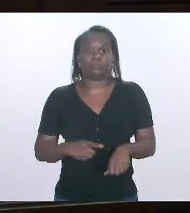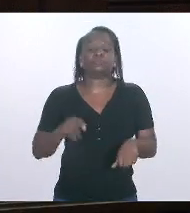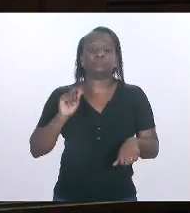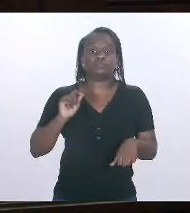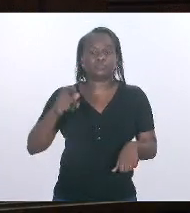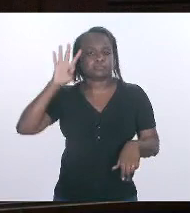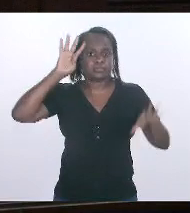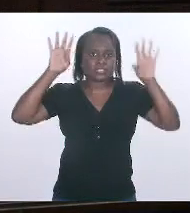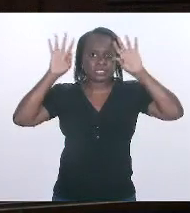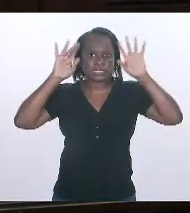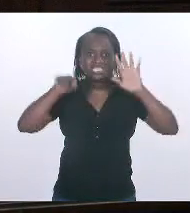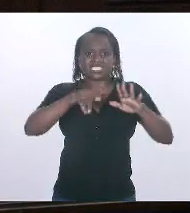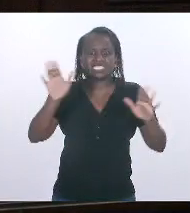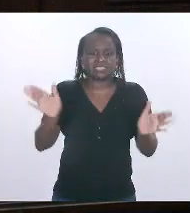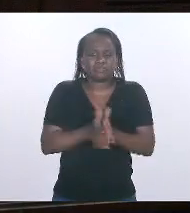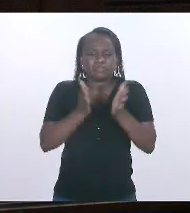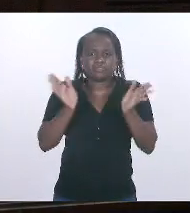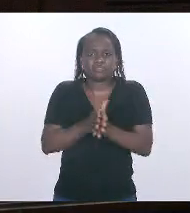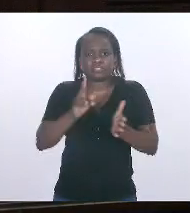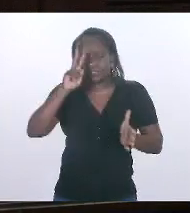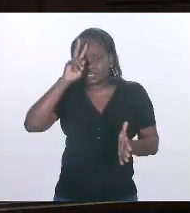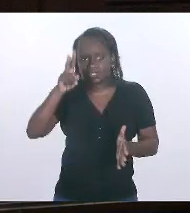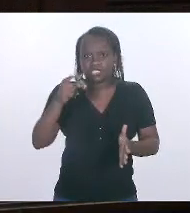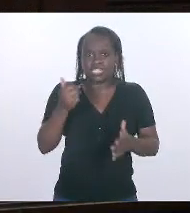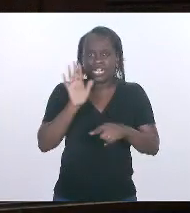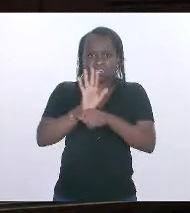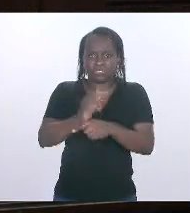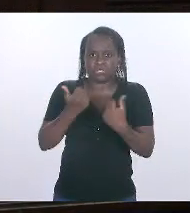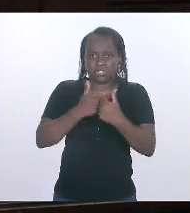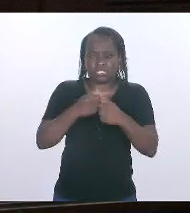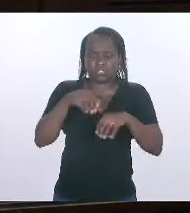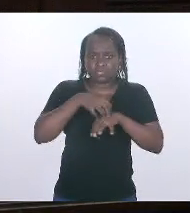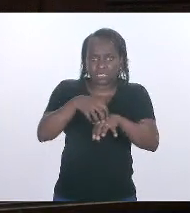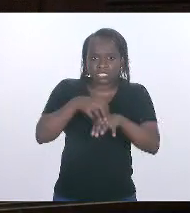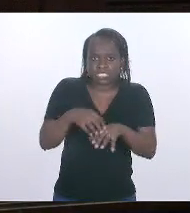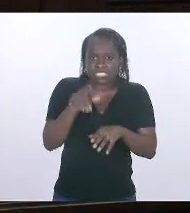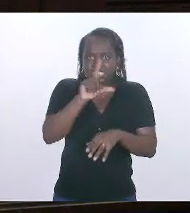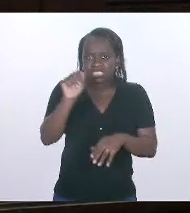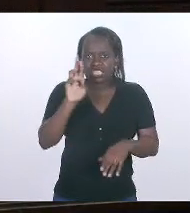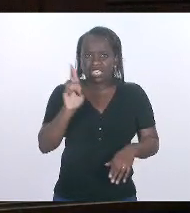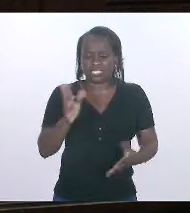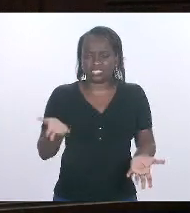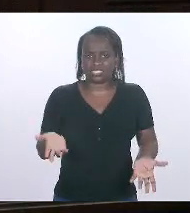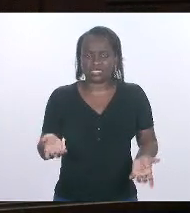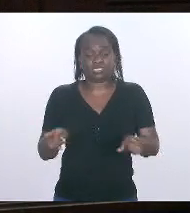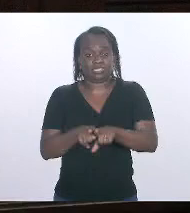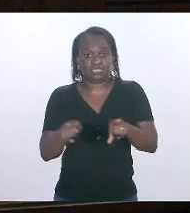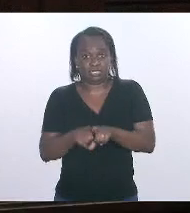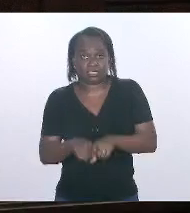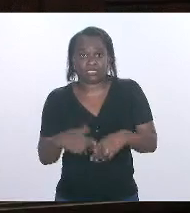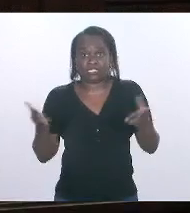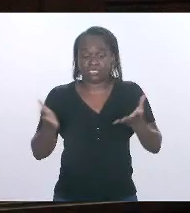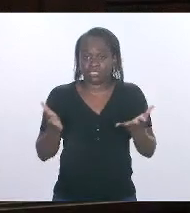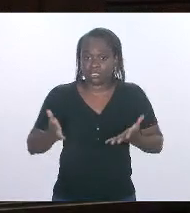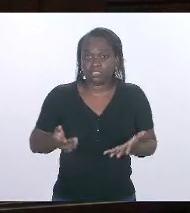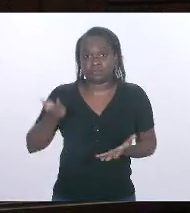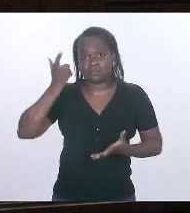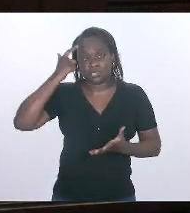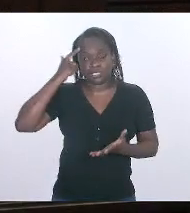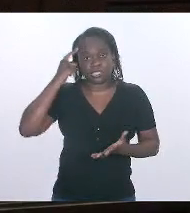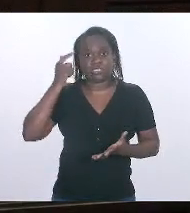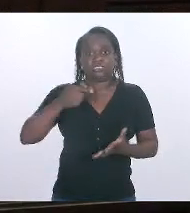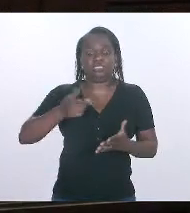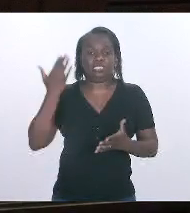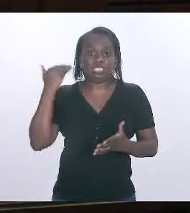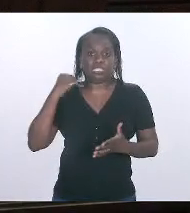de pensar na miséria que é o auxílio transporte de R$100. É hora, senhor governador, de